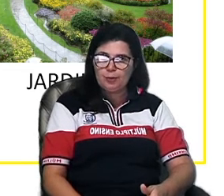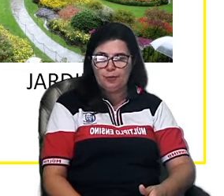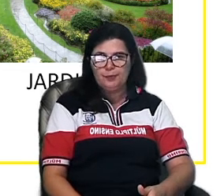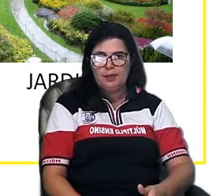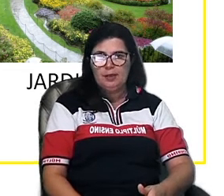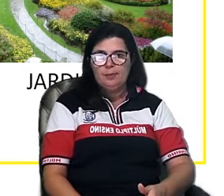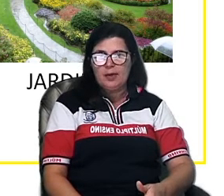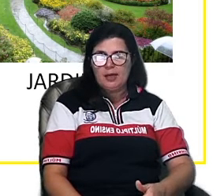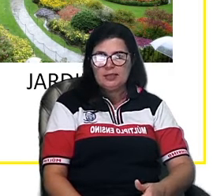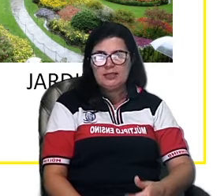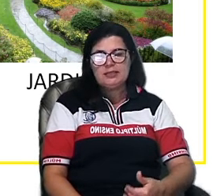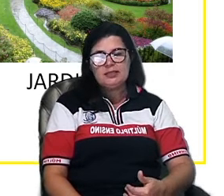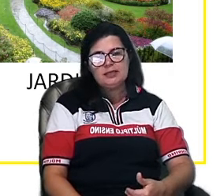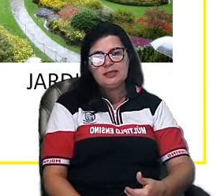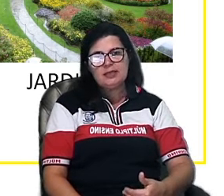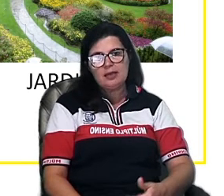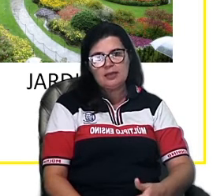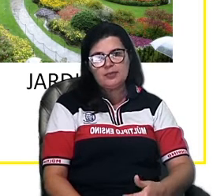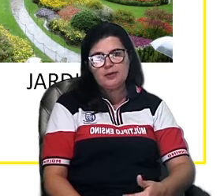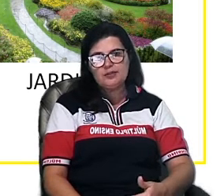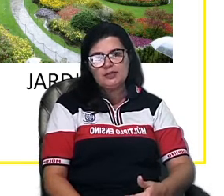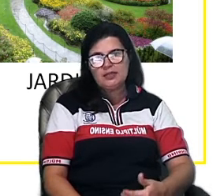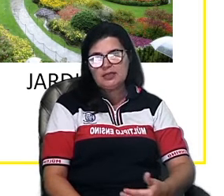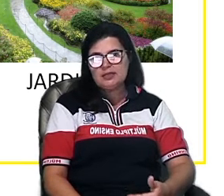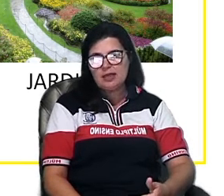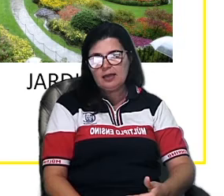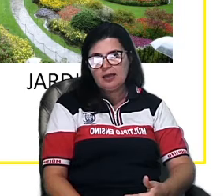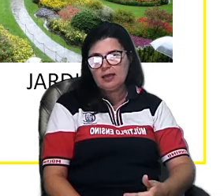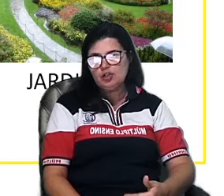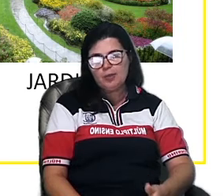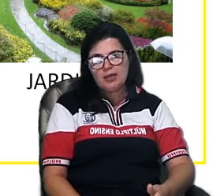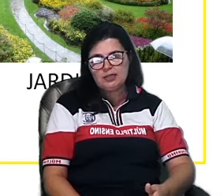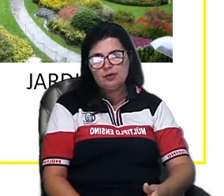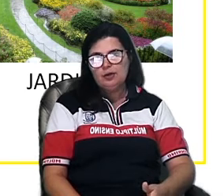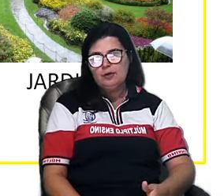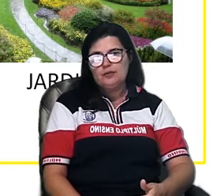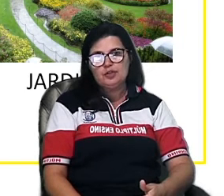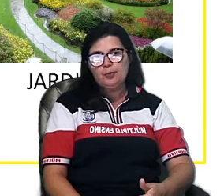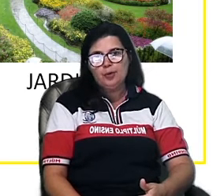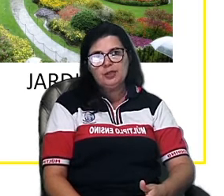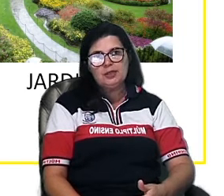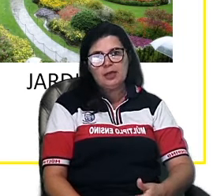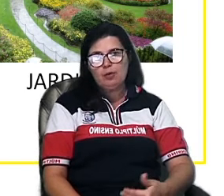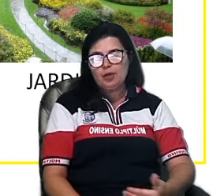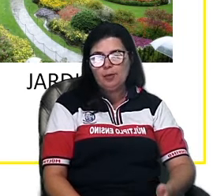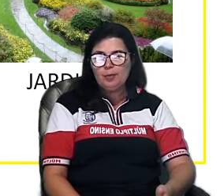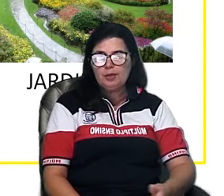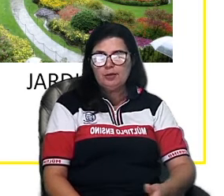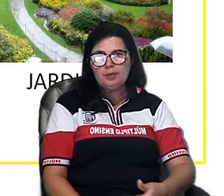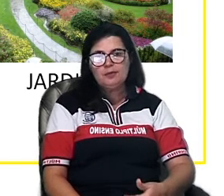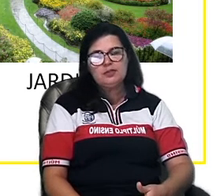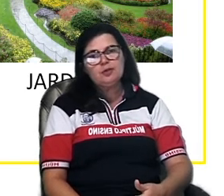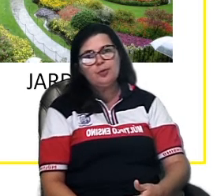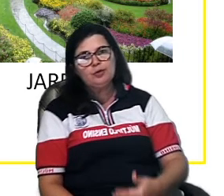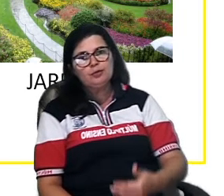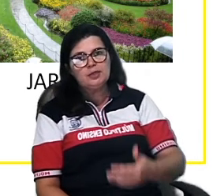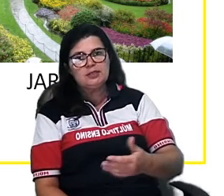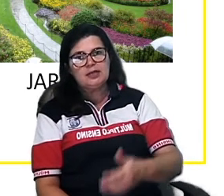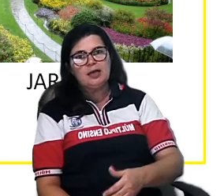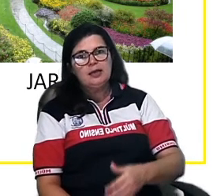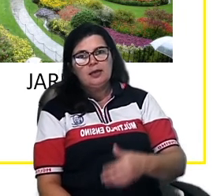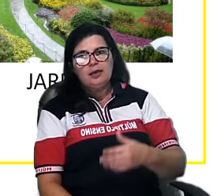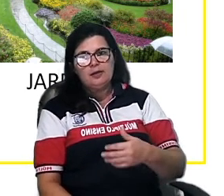espaço público, mas existem as regras para você acessar aquele espaço. Você não pode entrar a qualquer momento, também você não